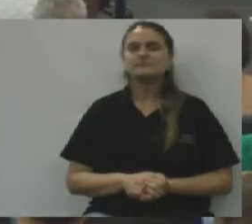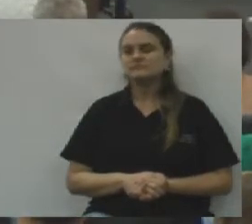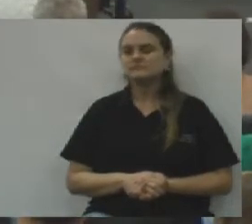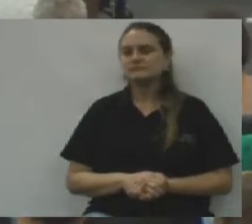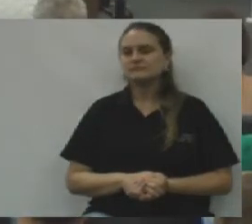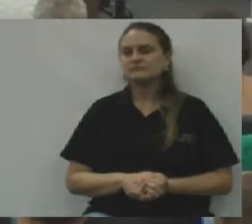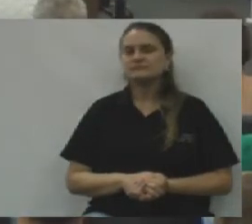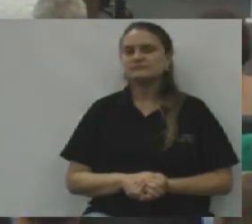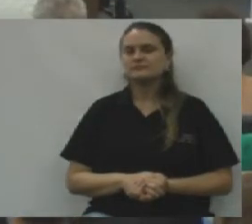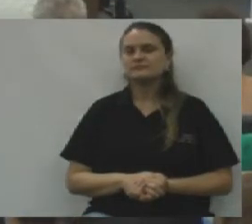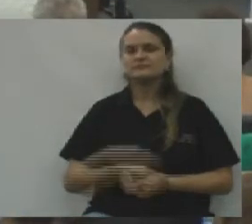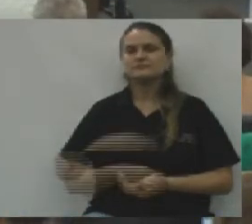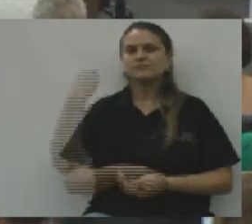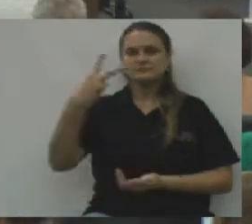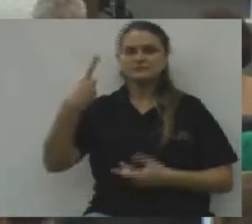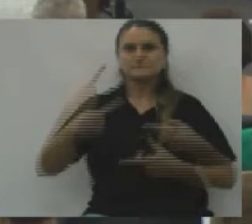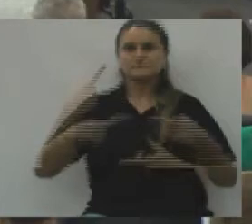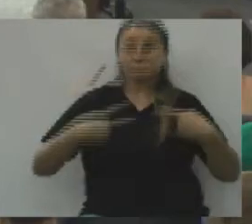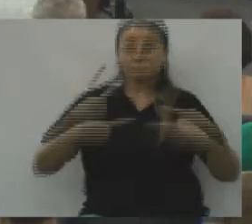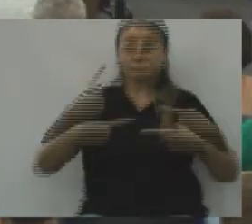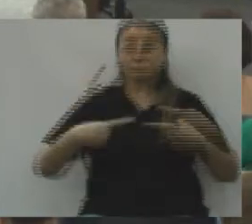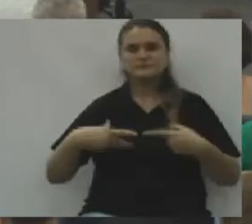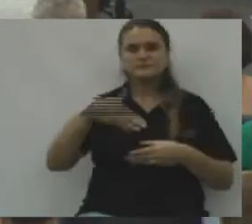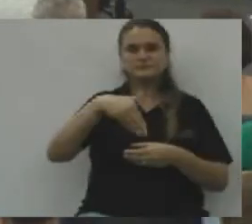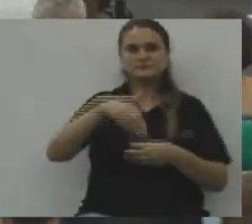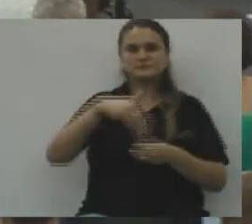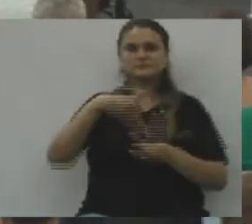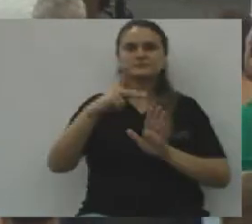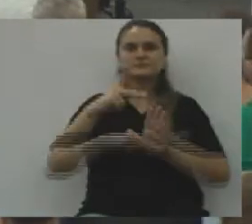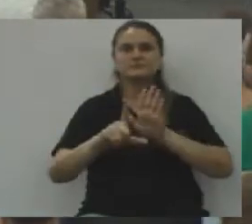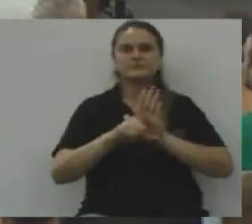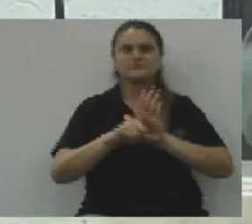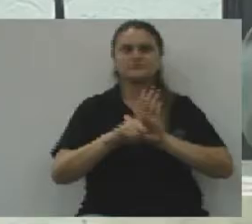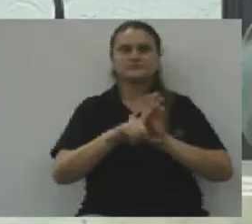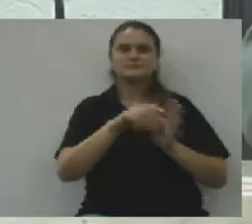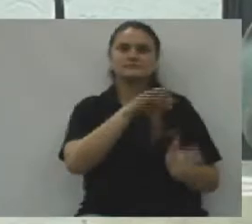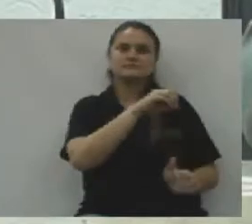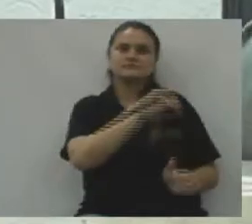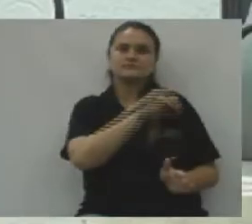Em segunda discussão e votação do projeto de lei ordinária número